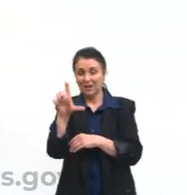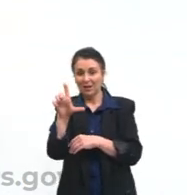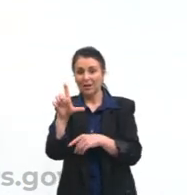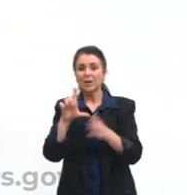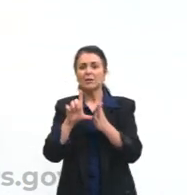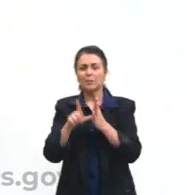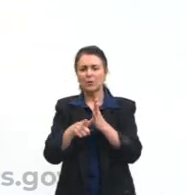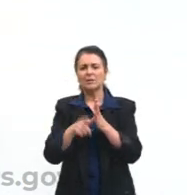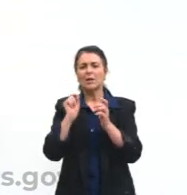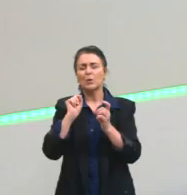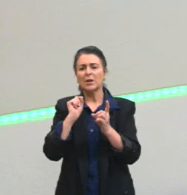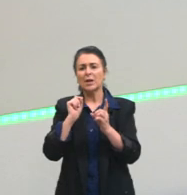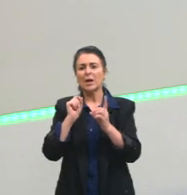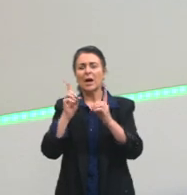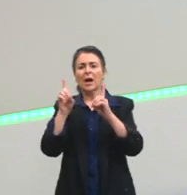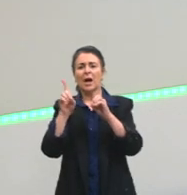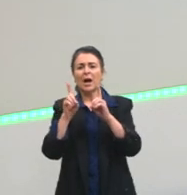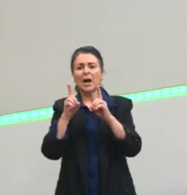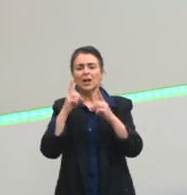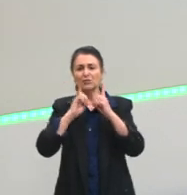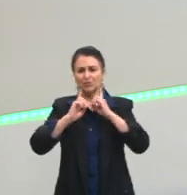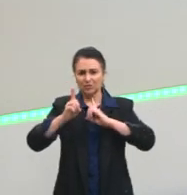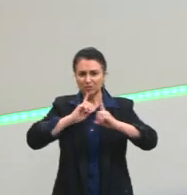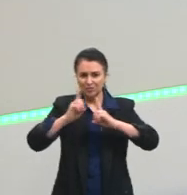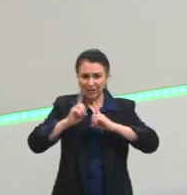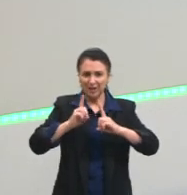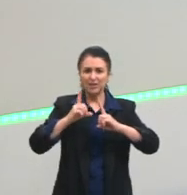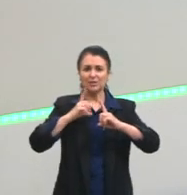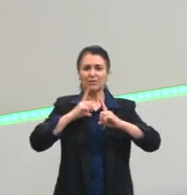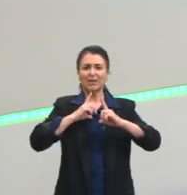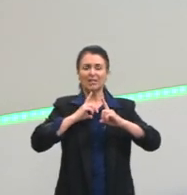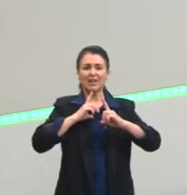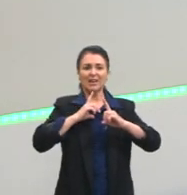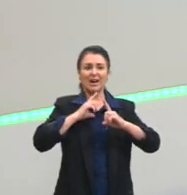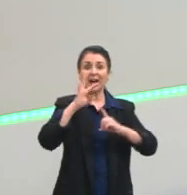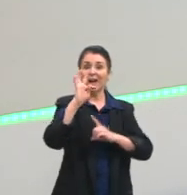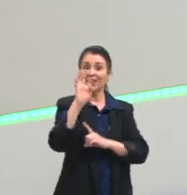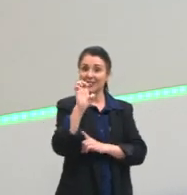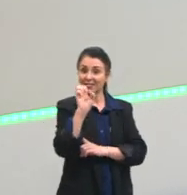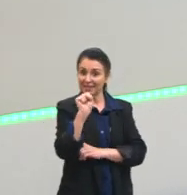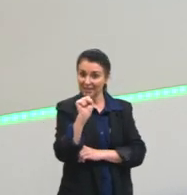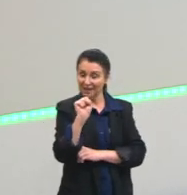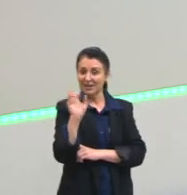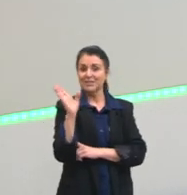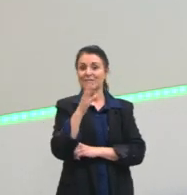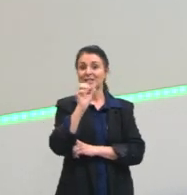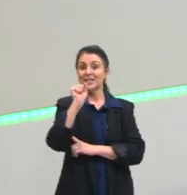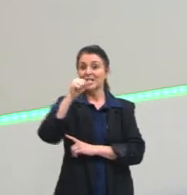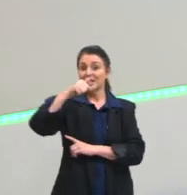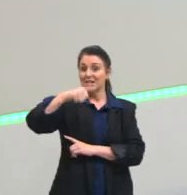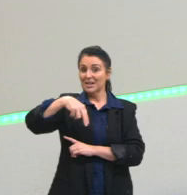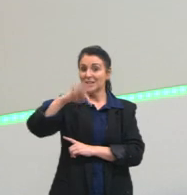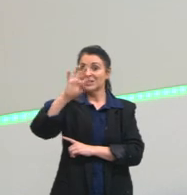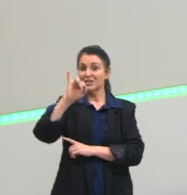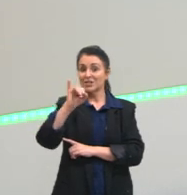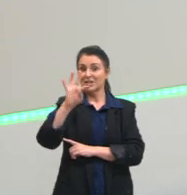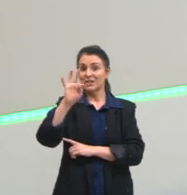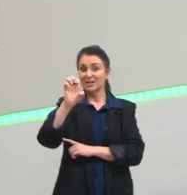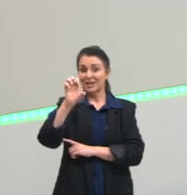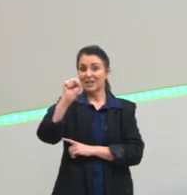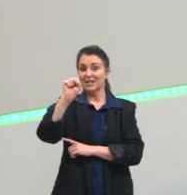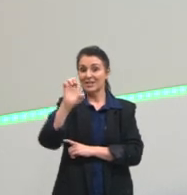tese antítese surge uma síntese Então esse movimento a sociedade começa a se movimentar novamente